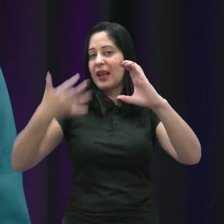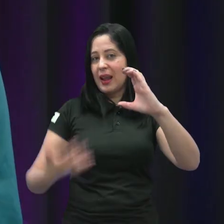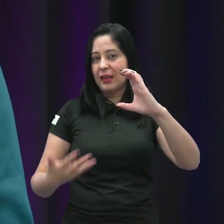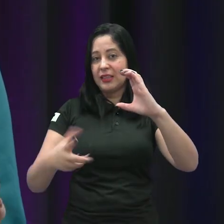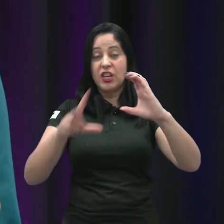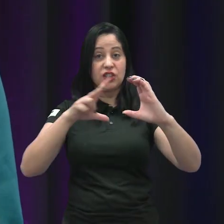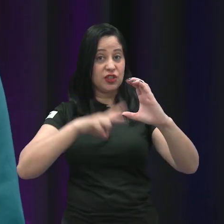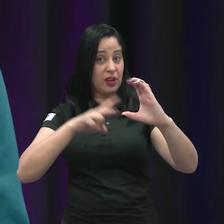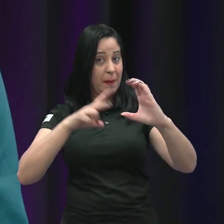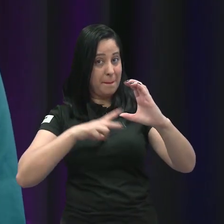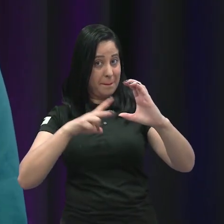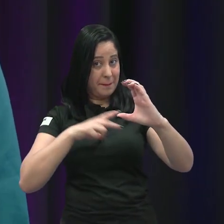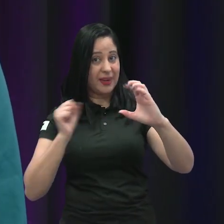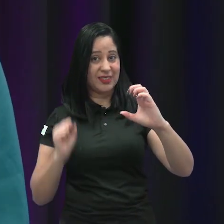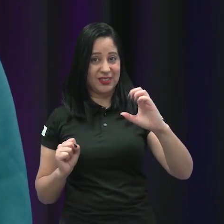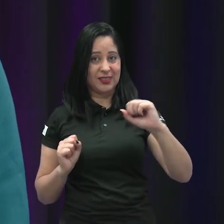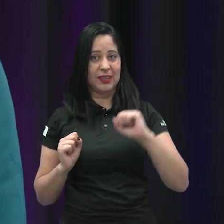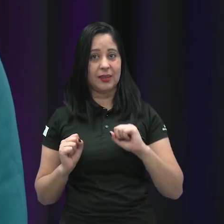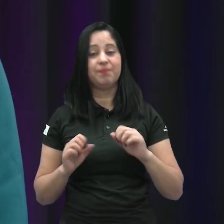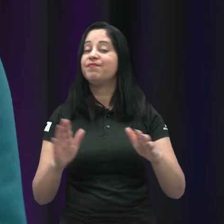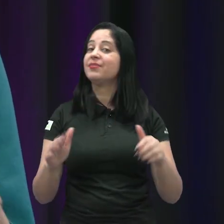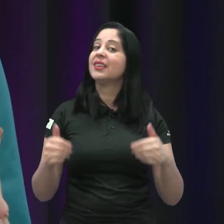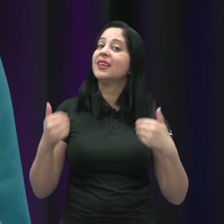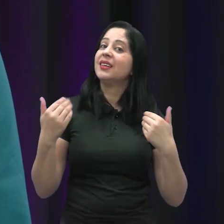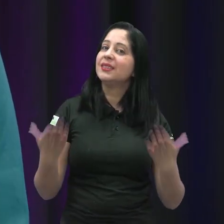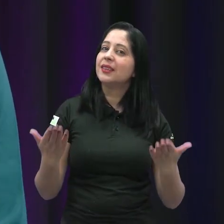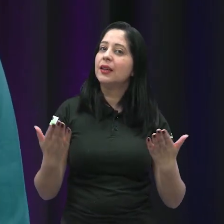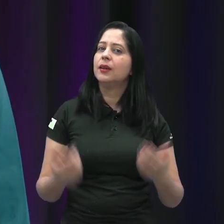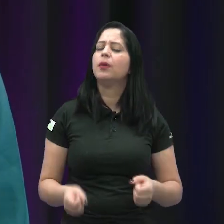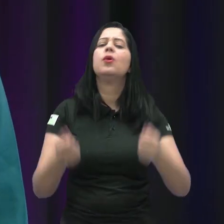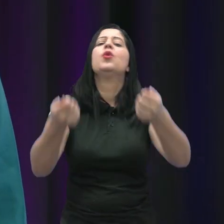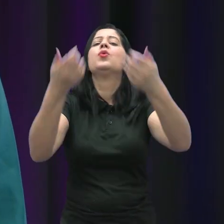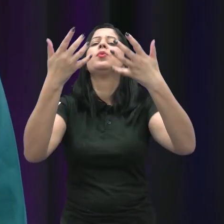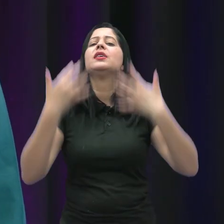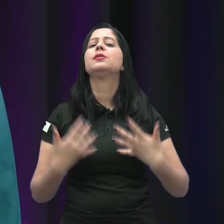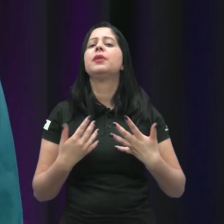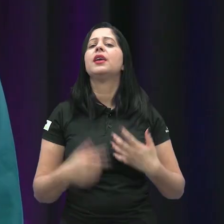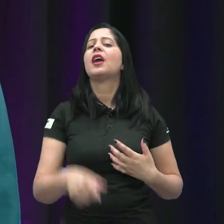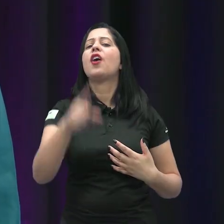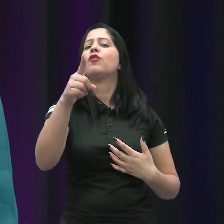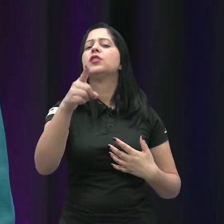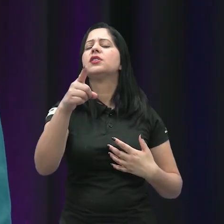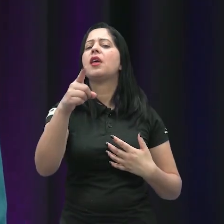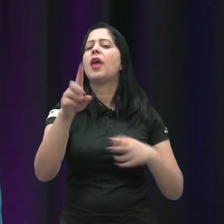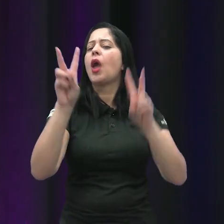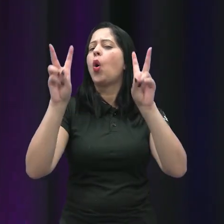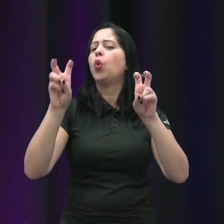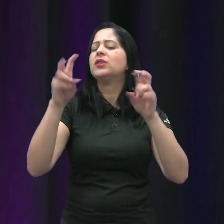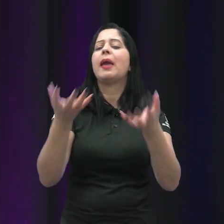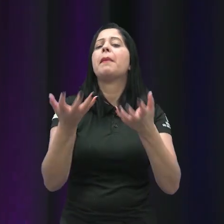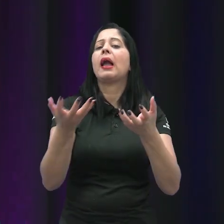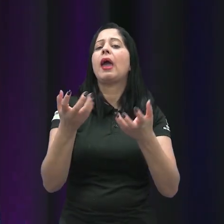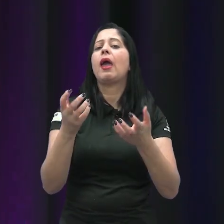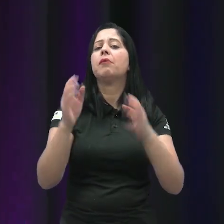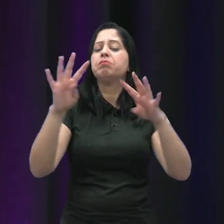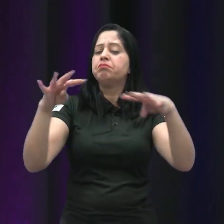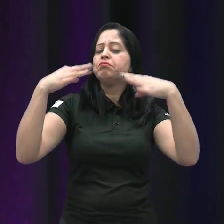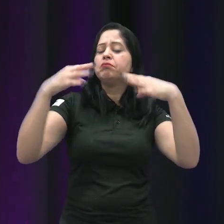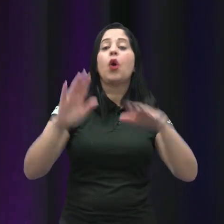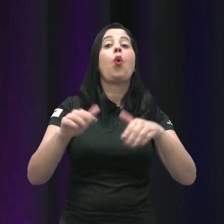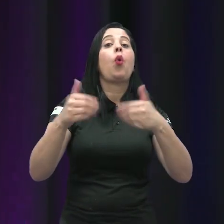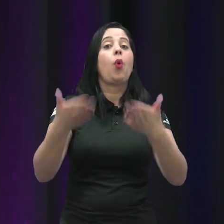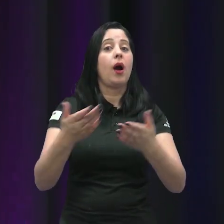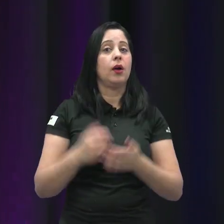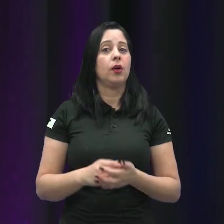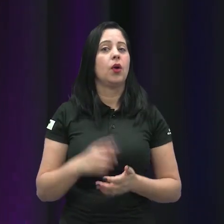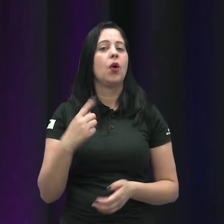características individuais de forma criativa. Então, conte pra gente qual tema você gostaria que fosse debatido aqui, para